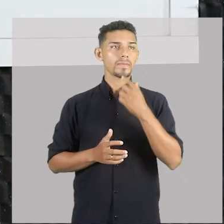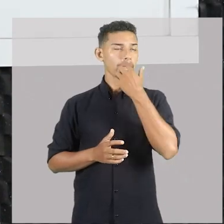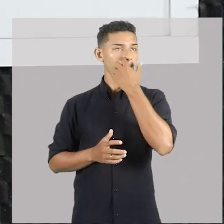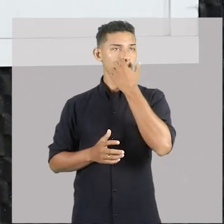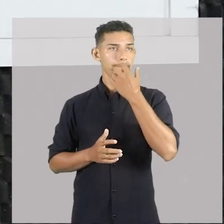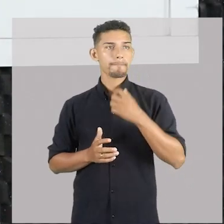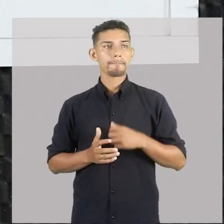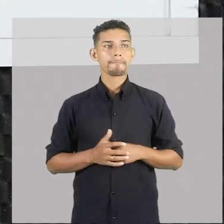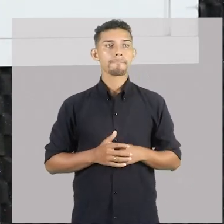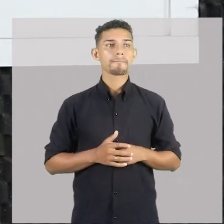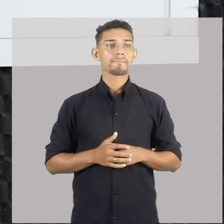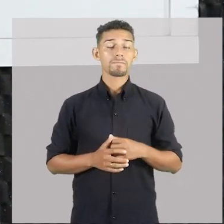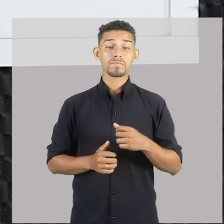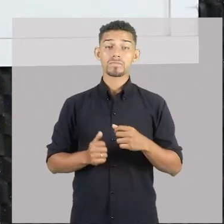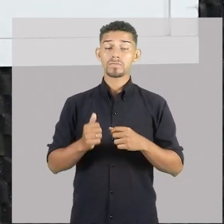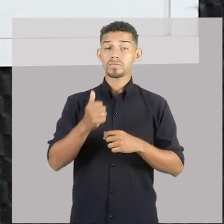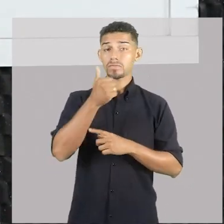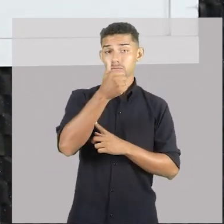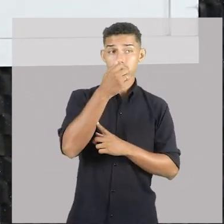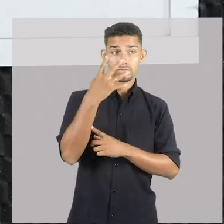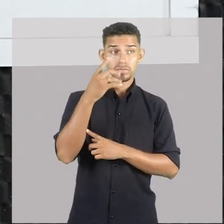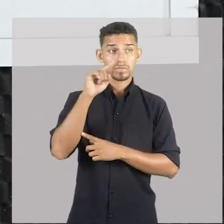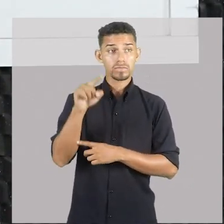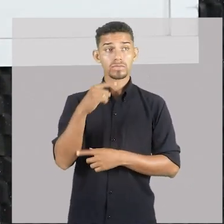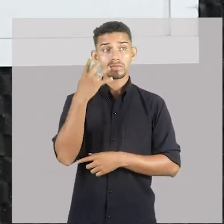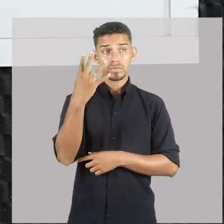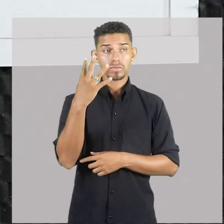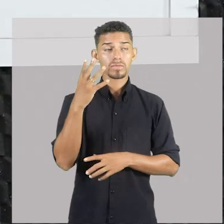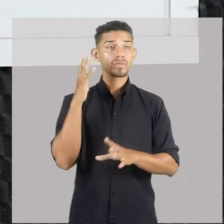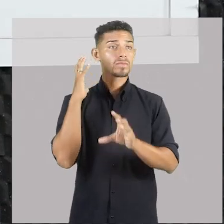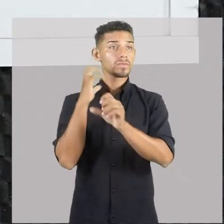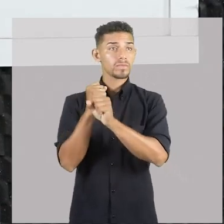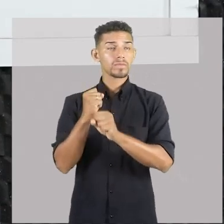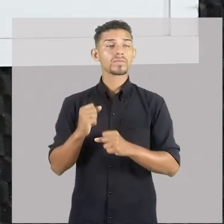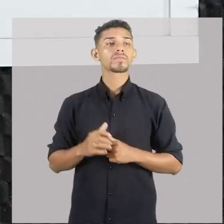14,4 vezes 10 elevado a menos 3